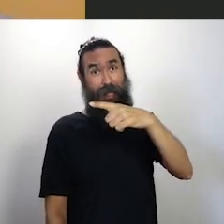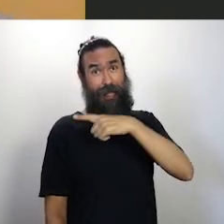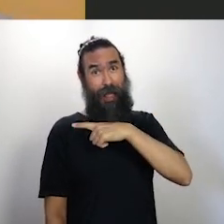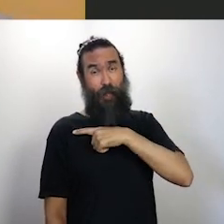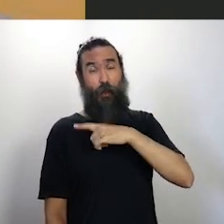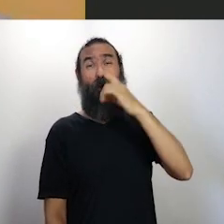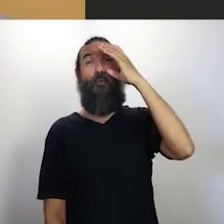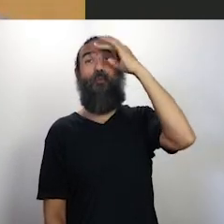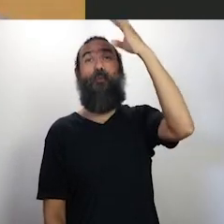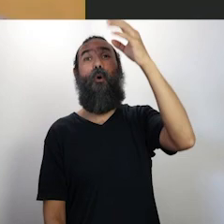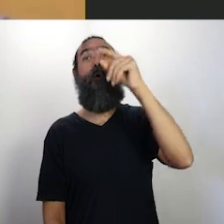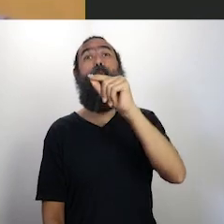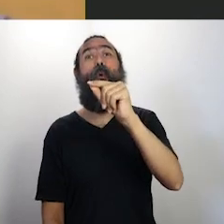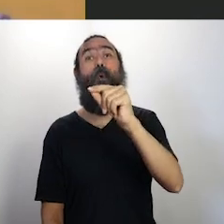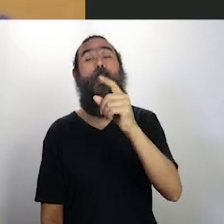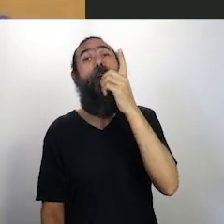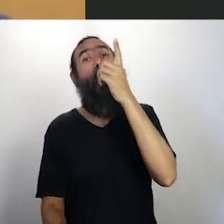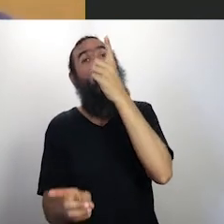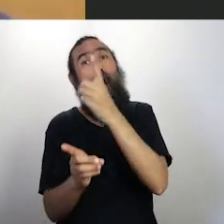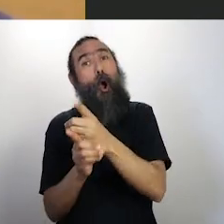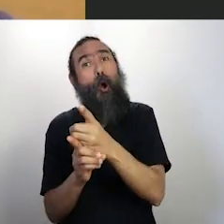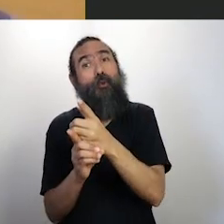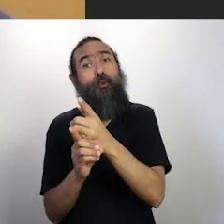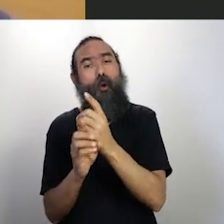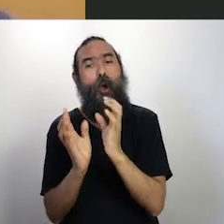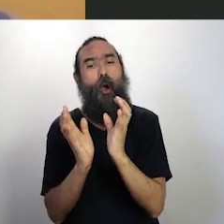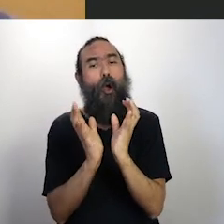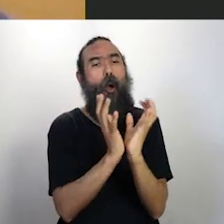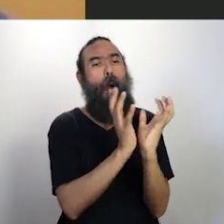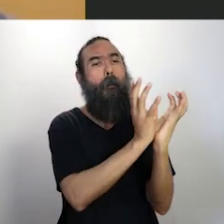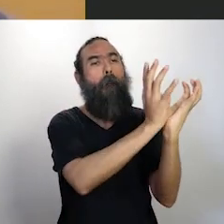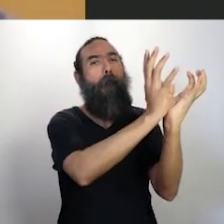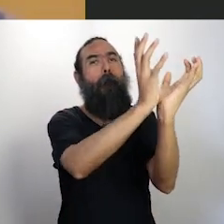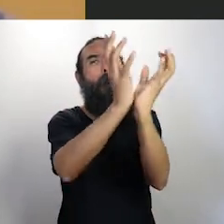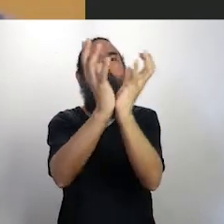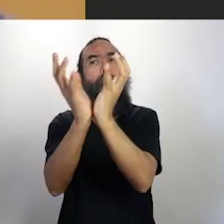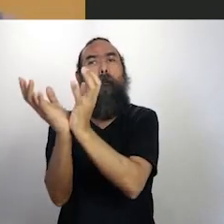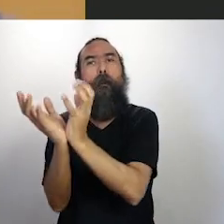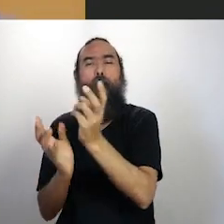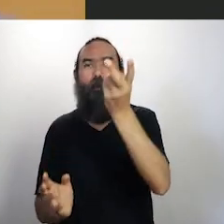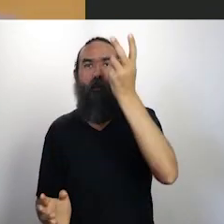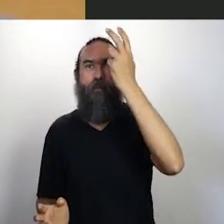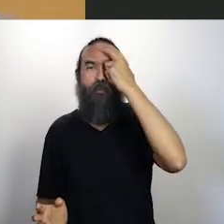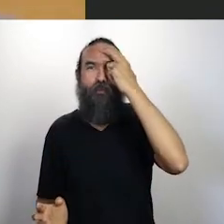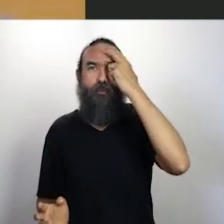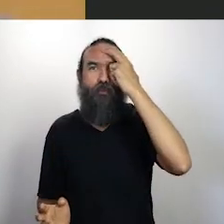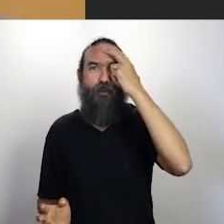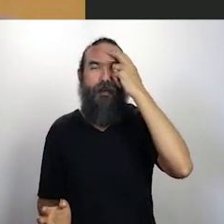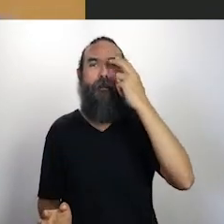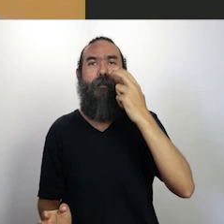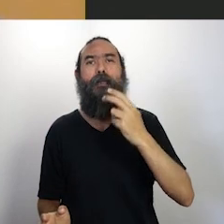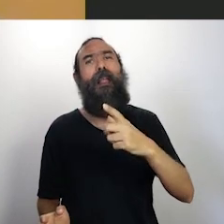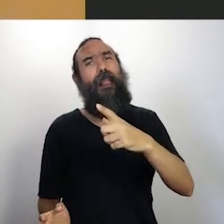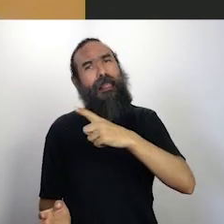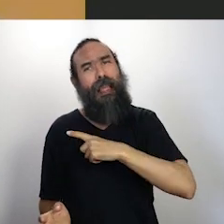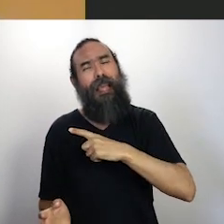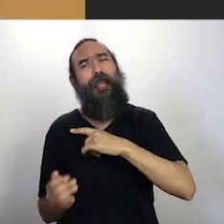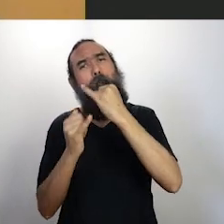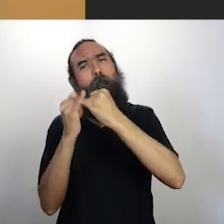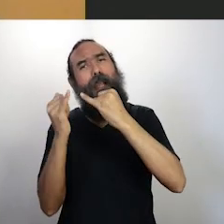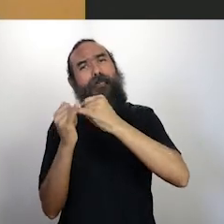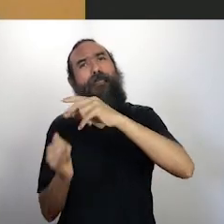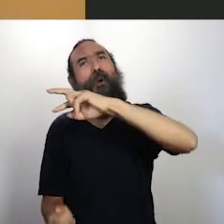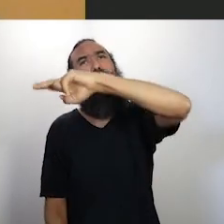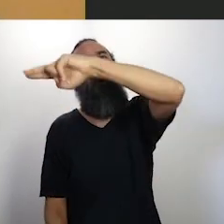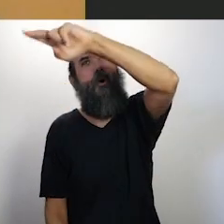chapadas porque é tão parecido a Chapada Diamantina vai até o Maranhão e vai